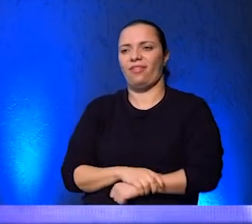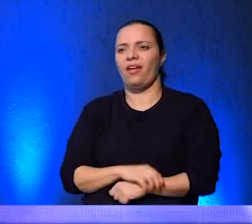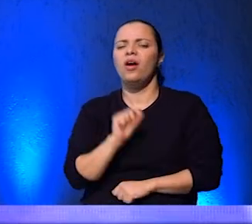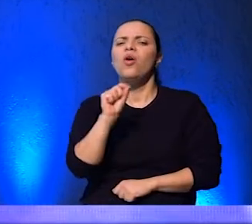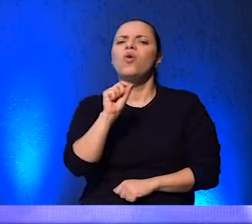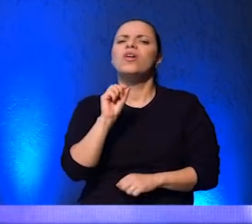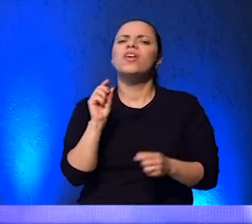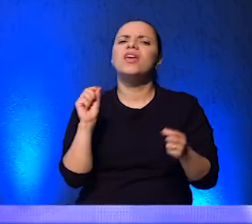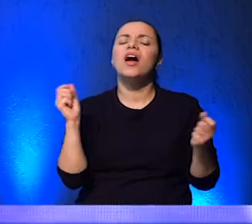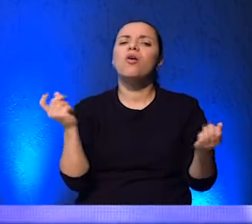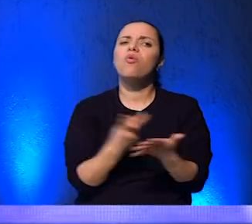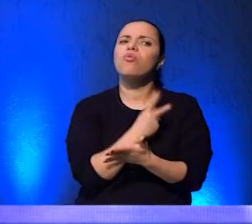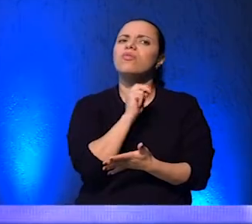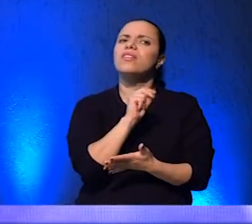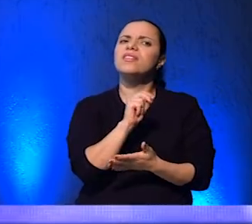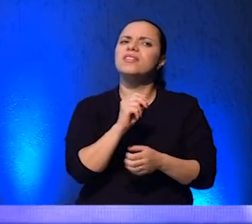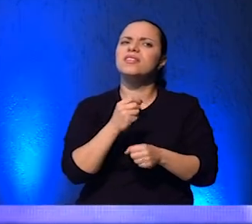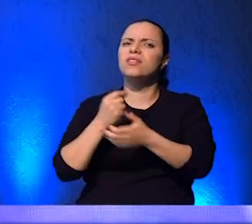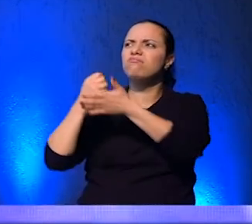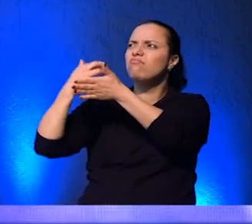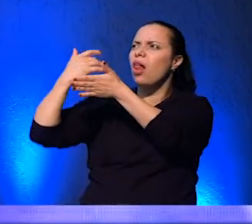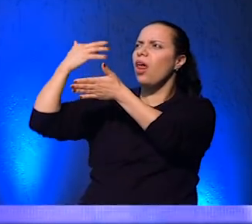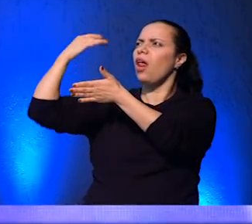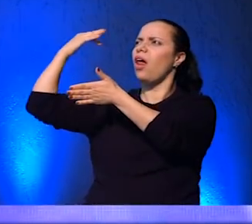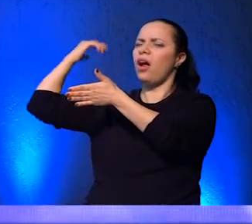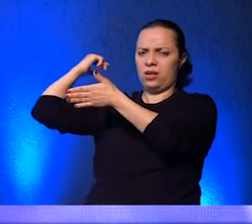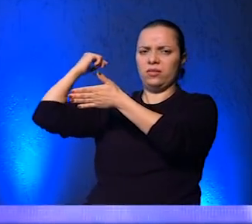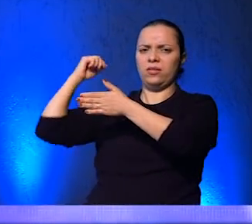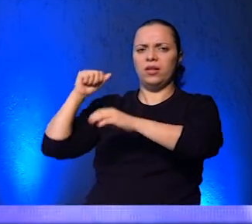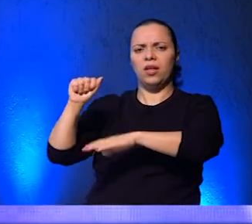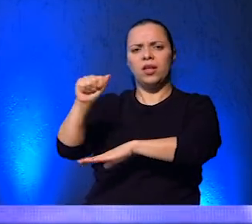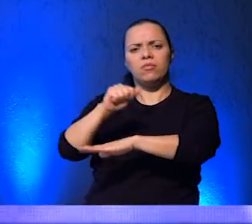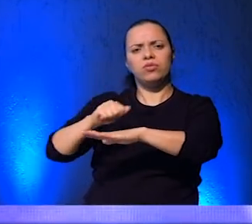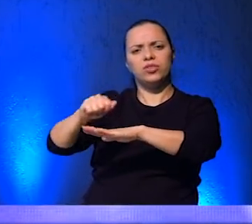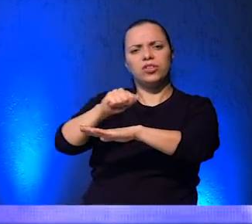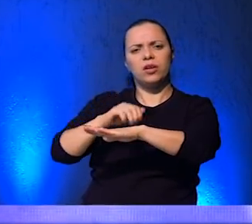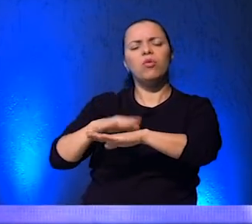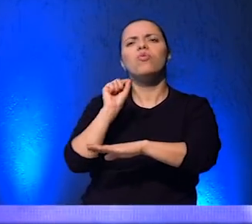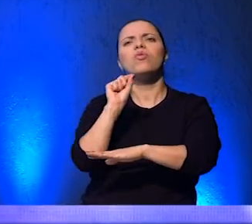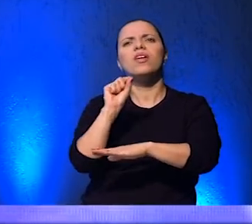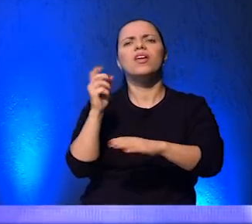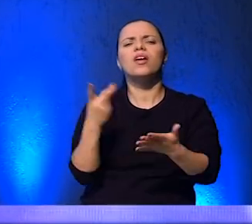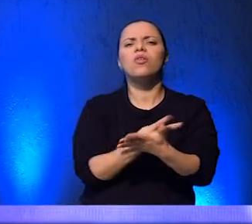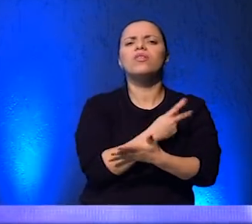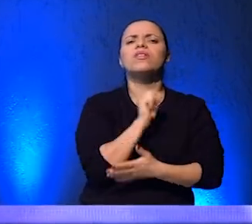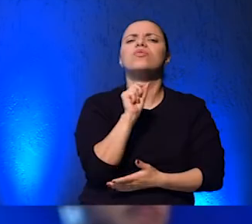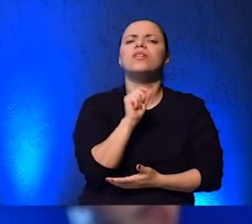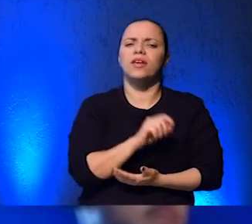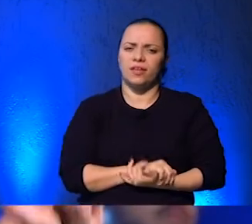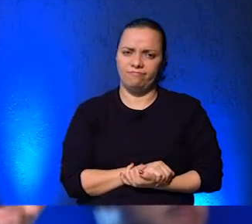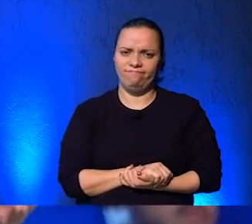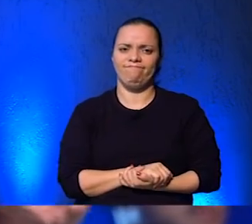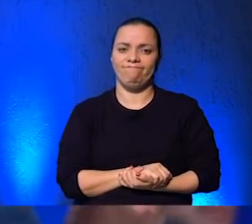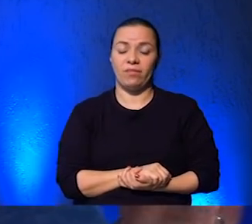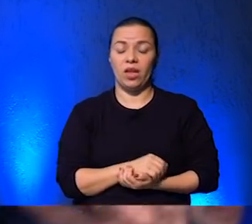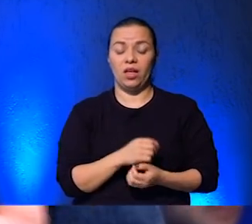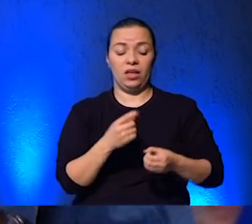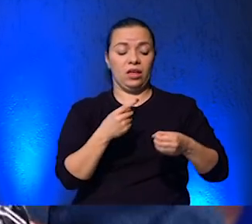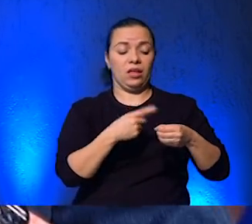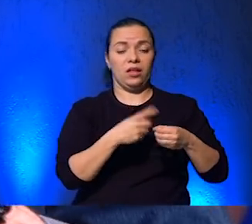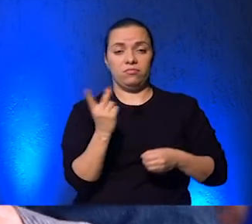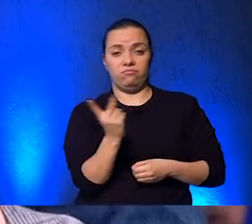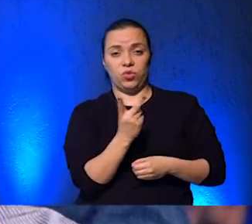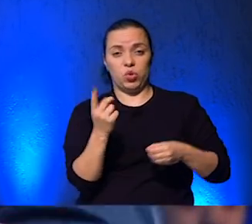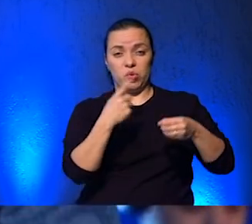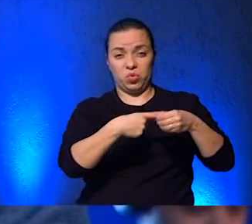só doma e gomorra somente só doma e gomorra eu sei que